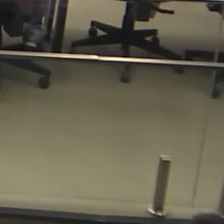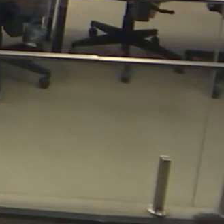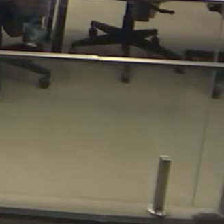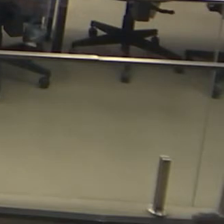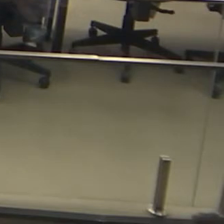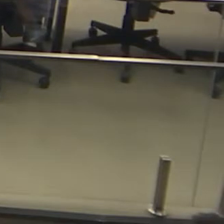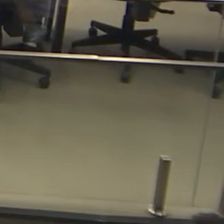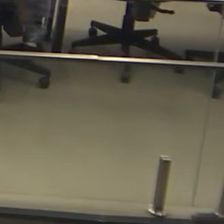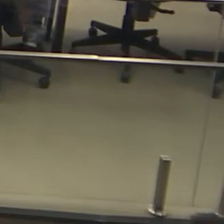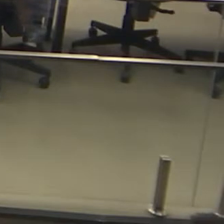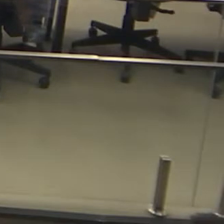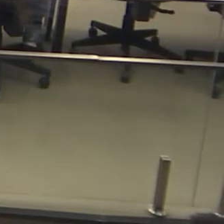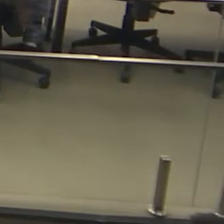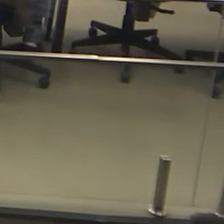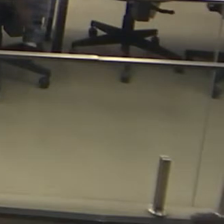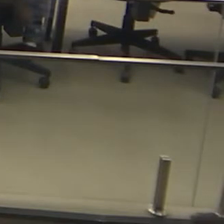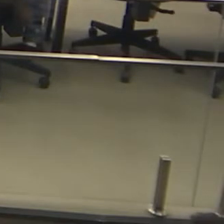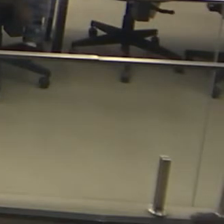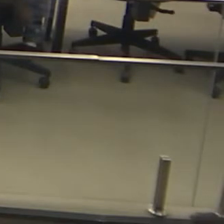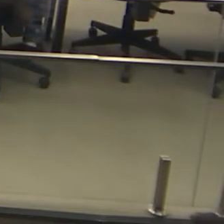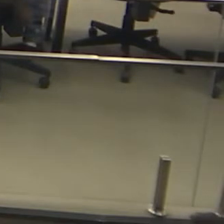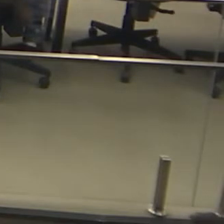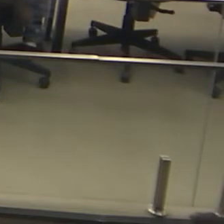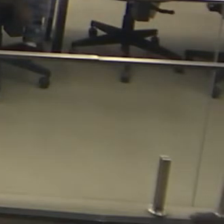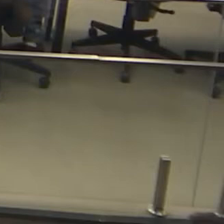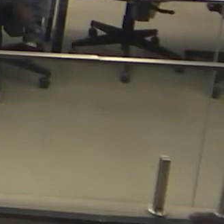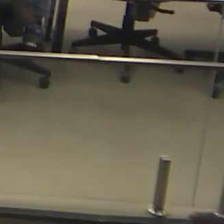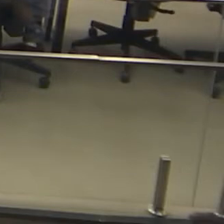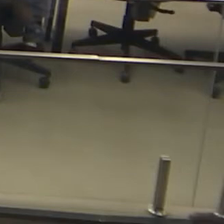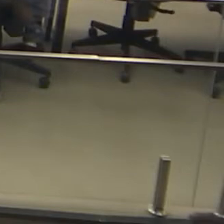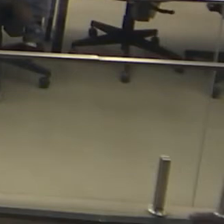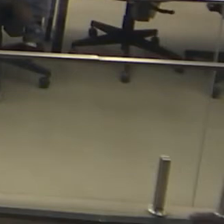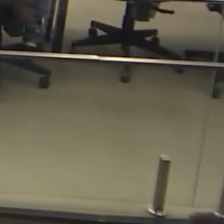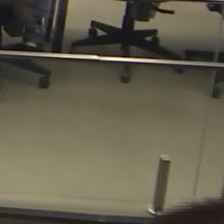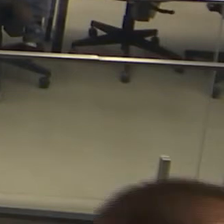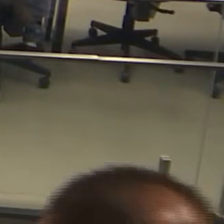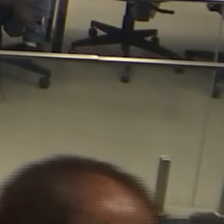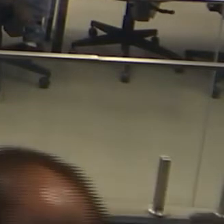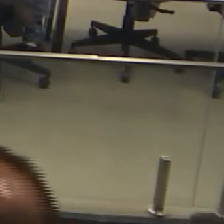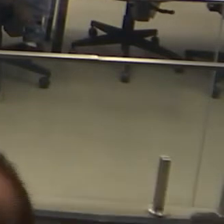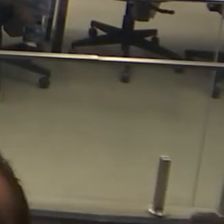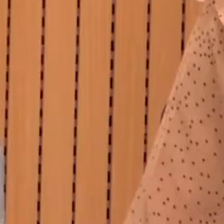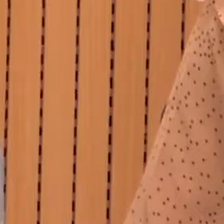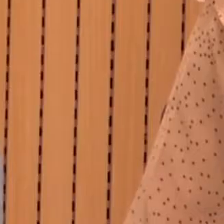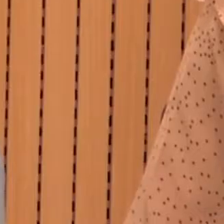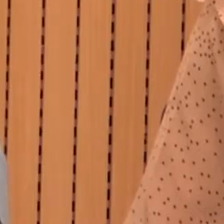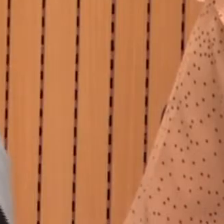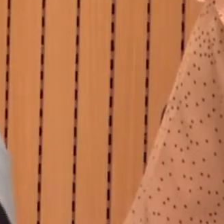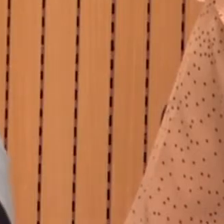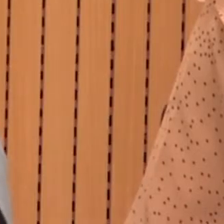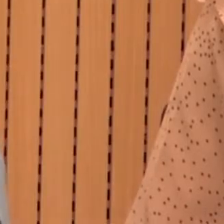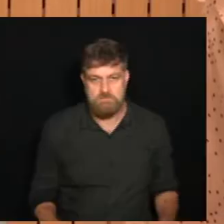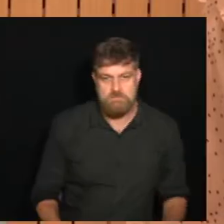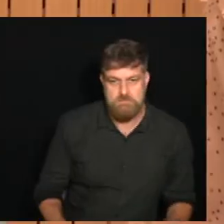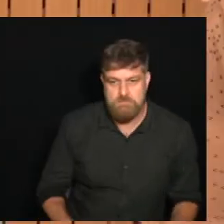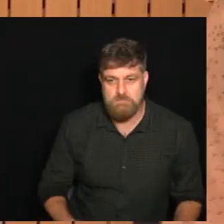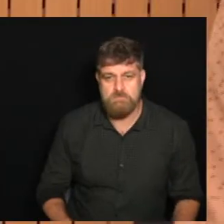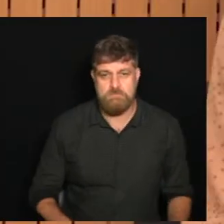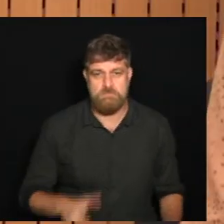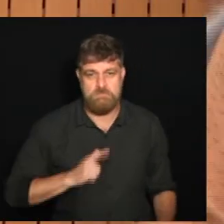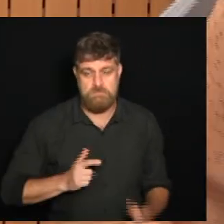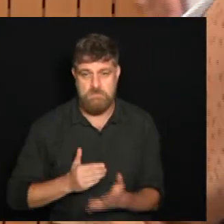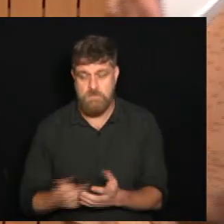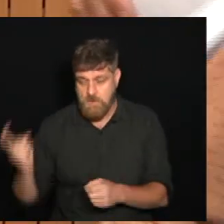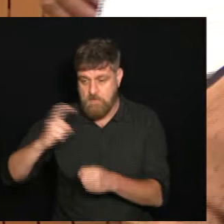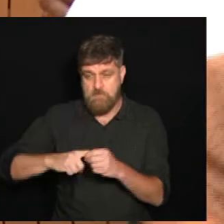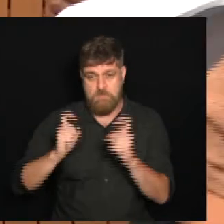Com a formalidade realizada dos atos da mesa, inclusive os seus números, declaro